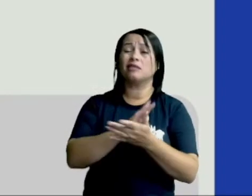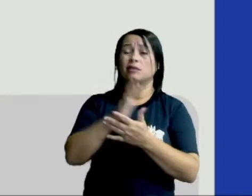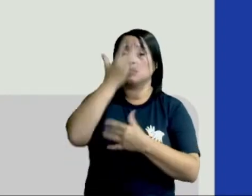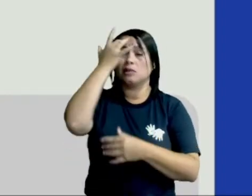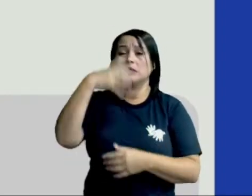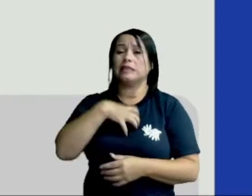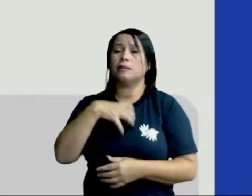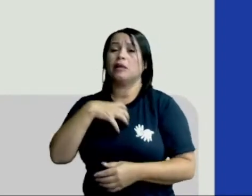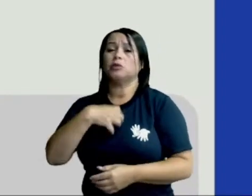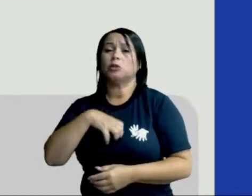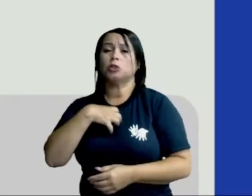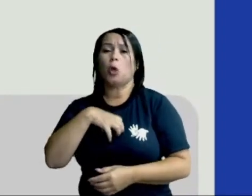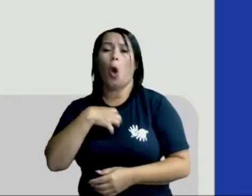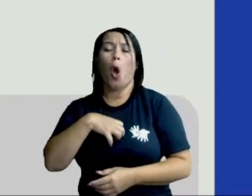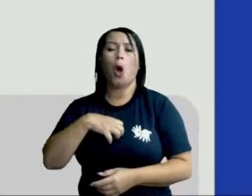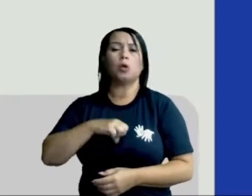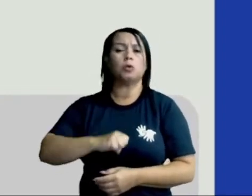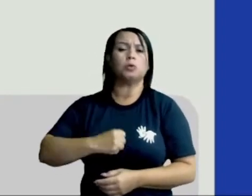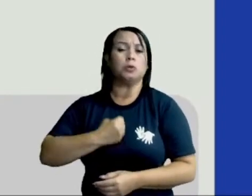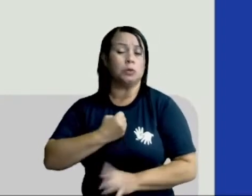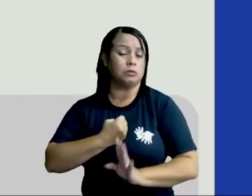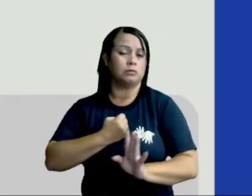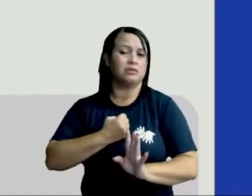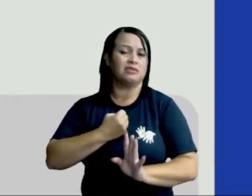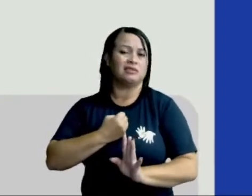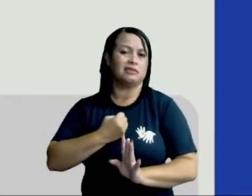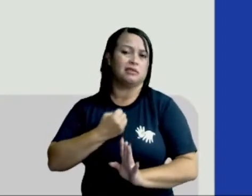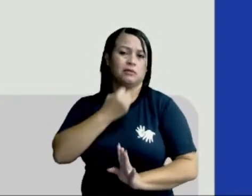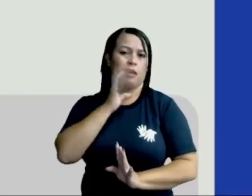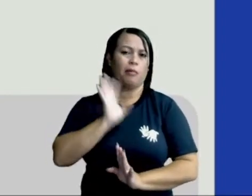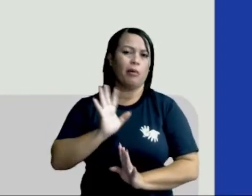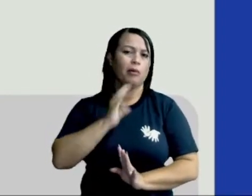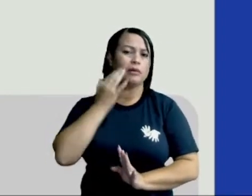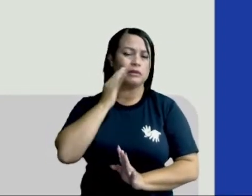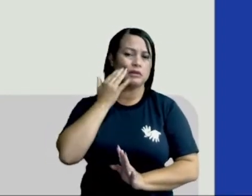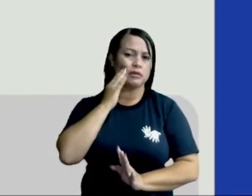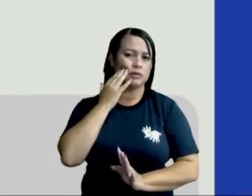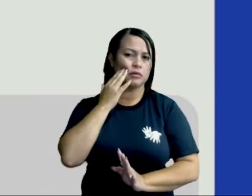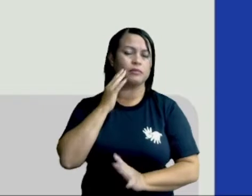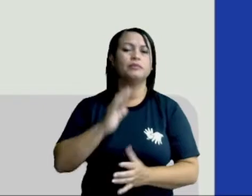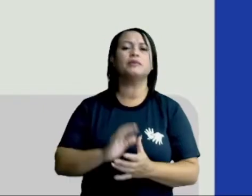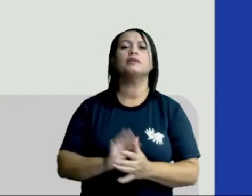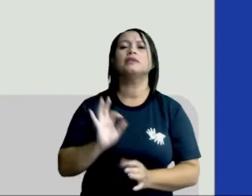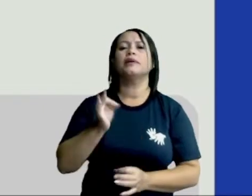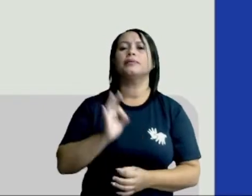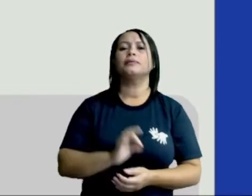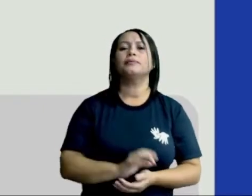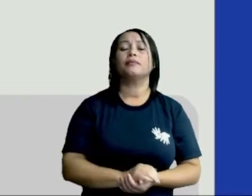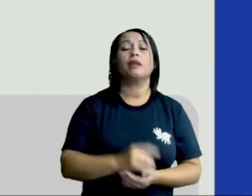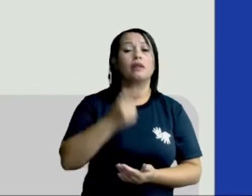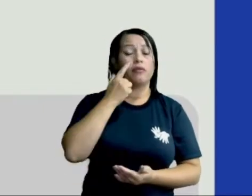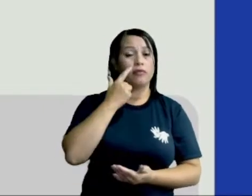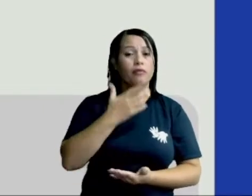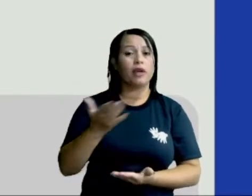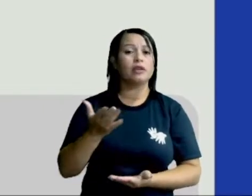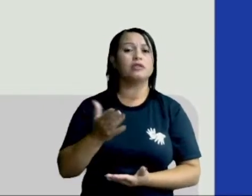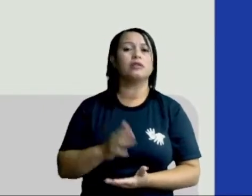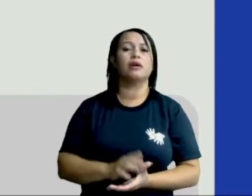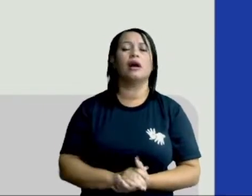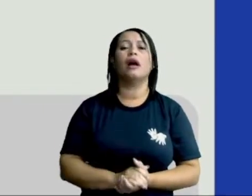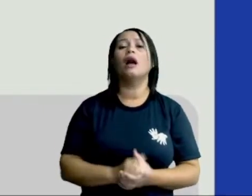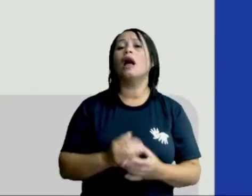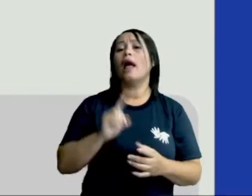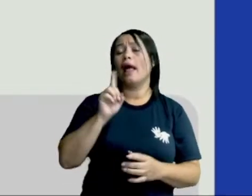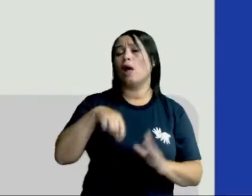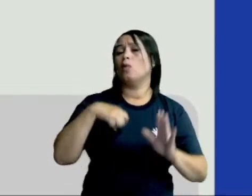ao estrangeiro, ou a tudo que não ou a tudo que é diferente a nós, certo, pessoal? Então, inicialmente é isso,